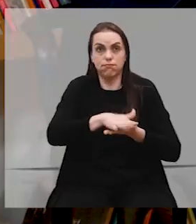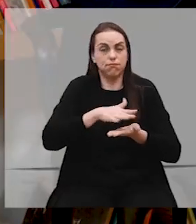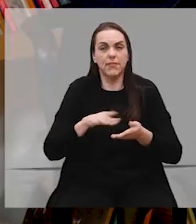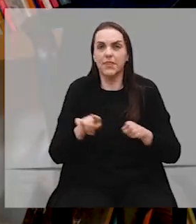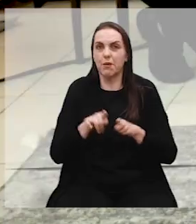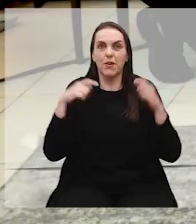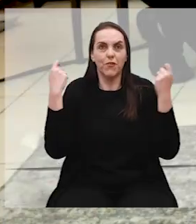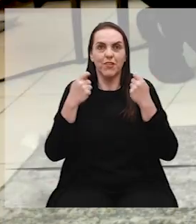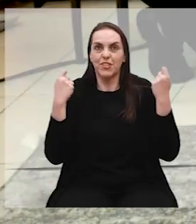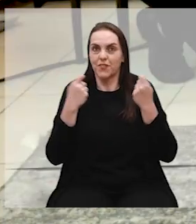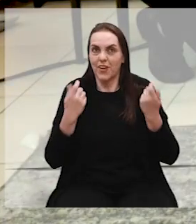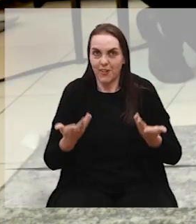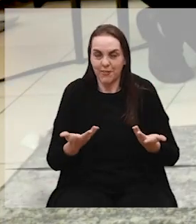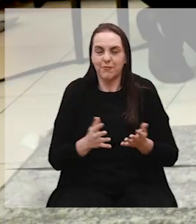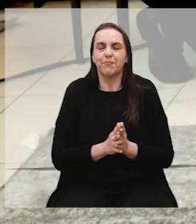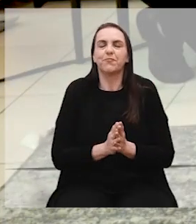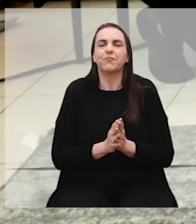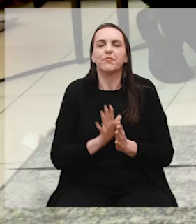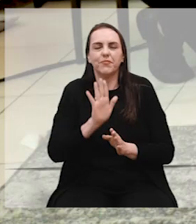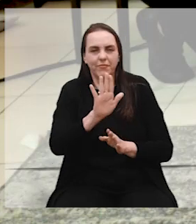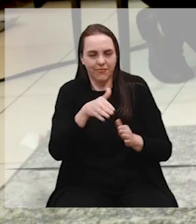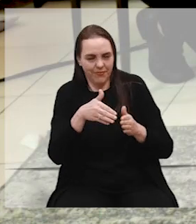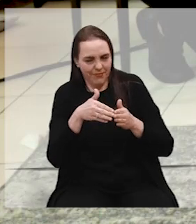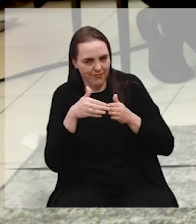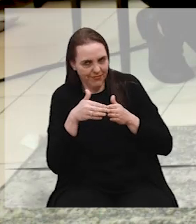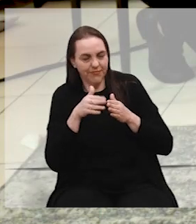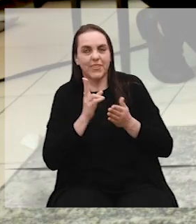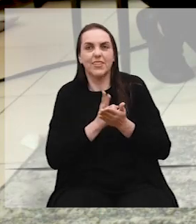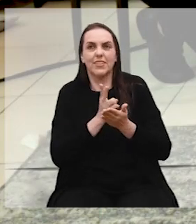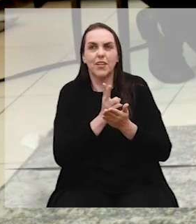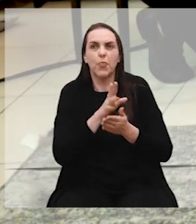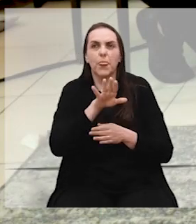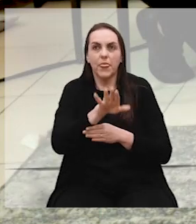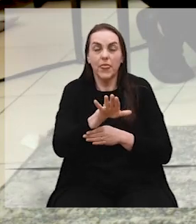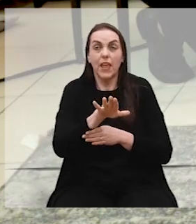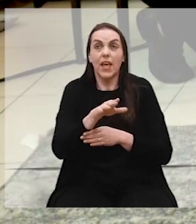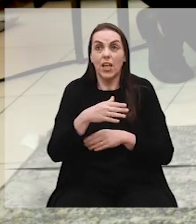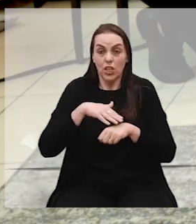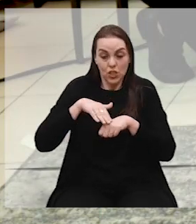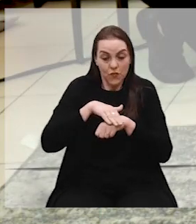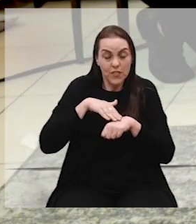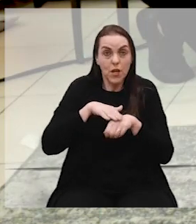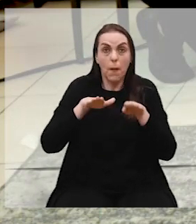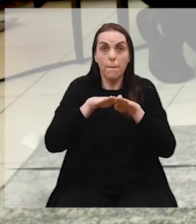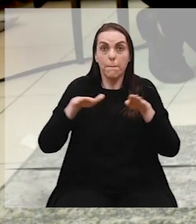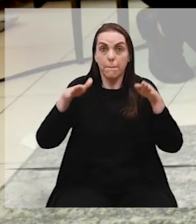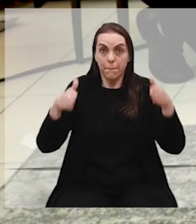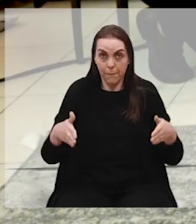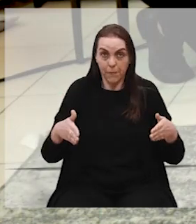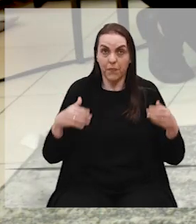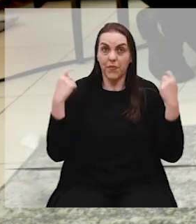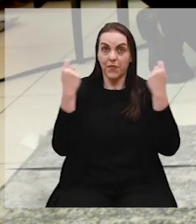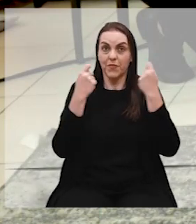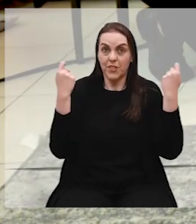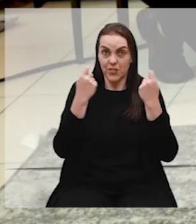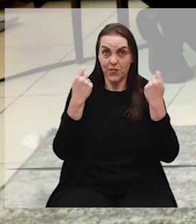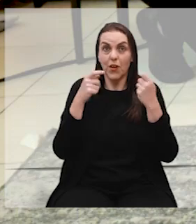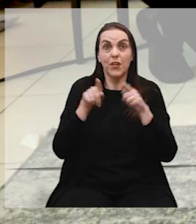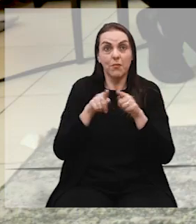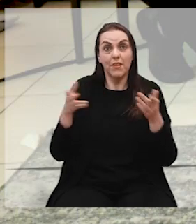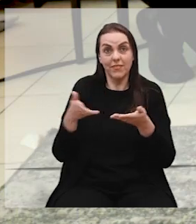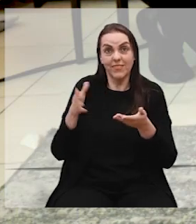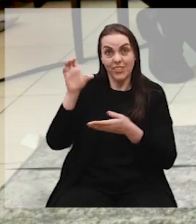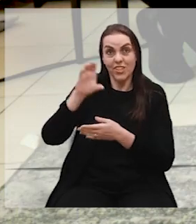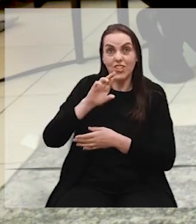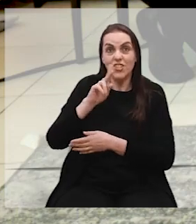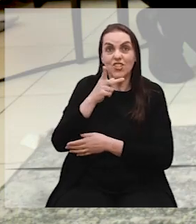festival. Vonei, antes de tu seguir, enquanto nós estamos conversando, no palco do Festival do Leitor Quindim tem o Chiquinho de